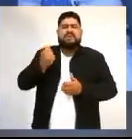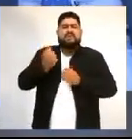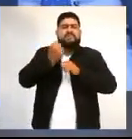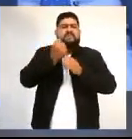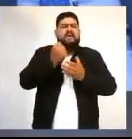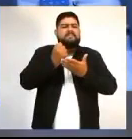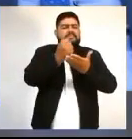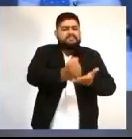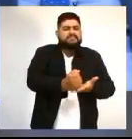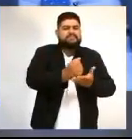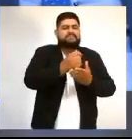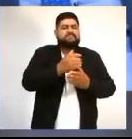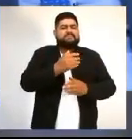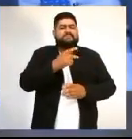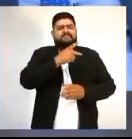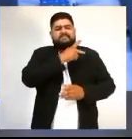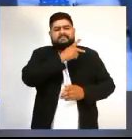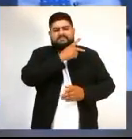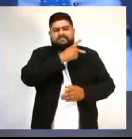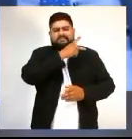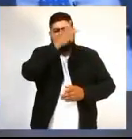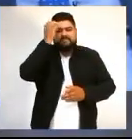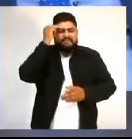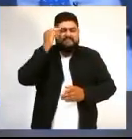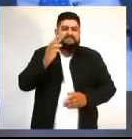prefeito Vanderlei,